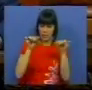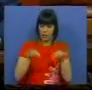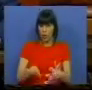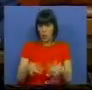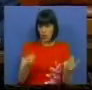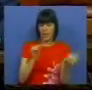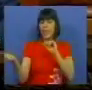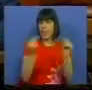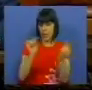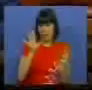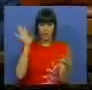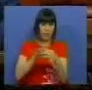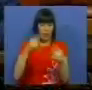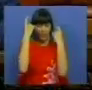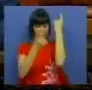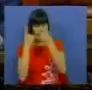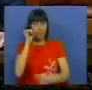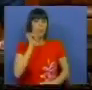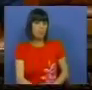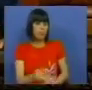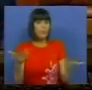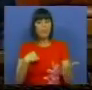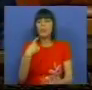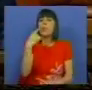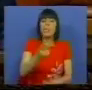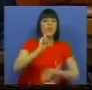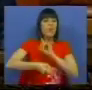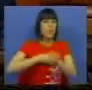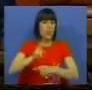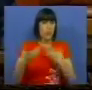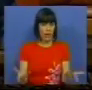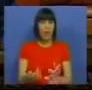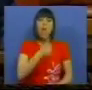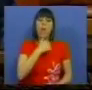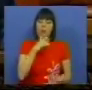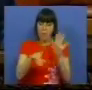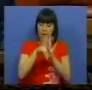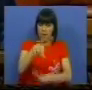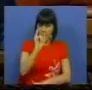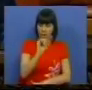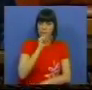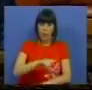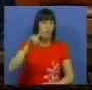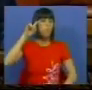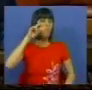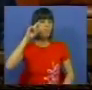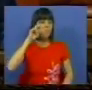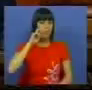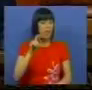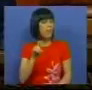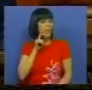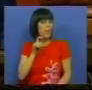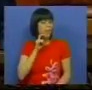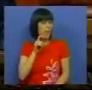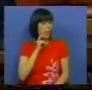este debate e esta reflexão. E estou-me a referir a como é que a legislação pode proteger e